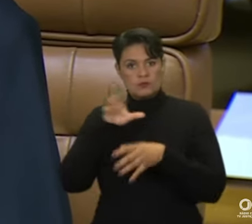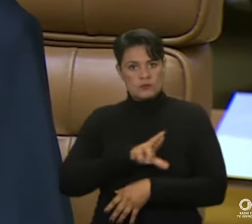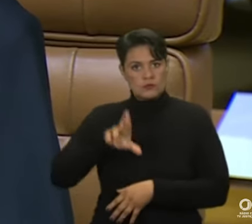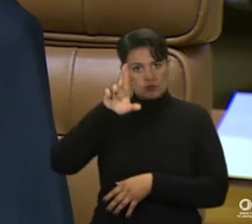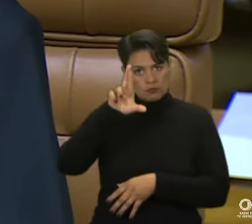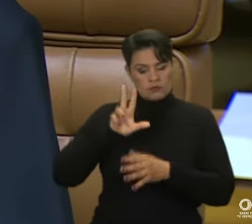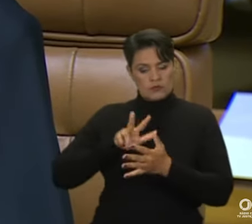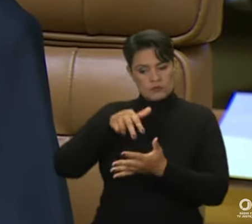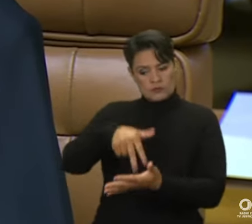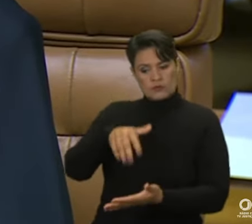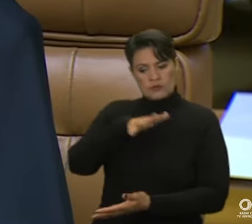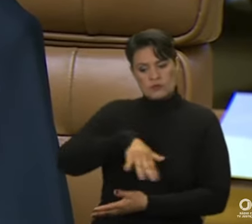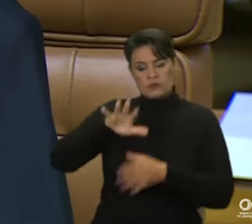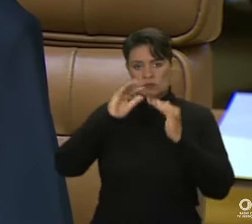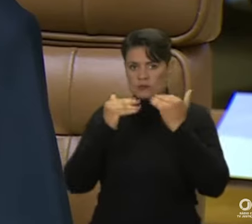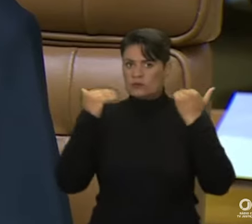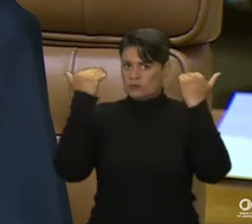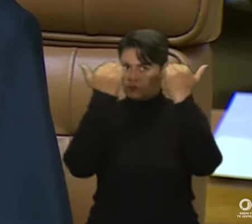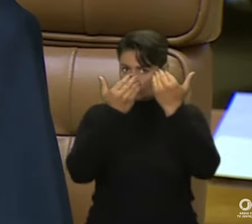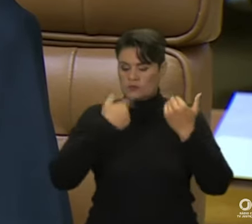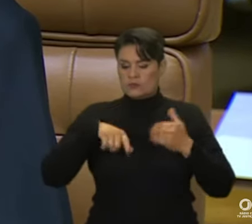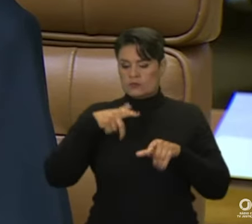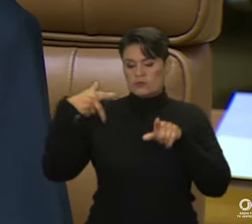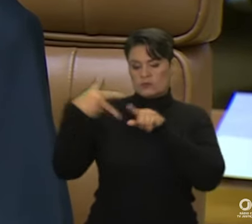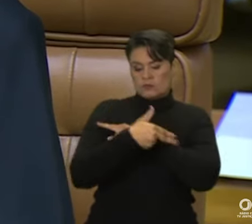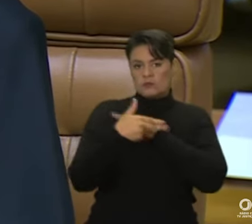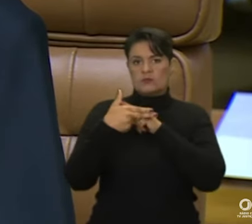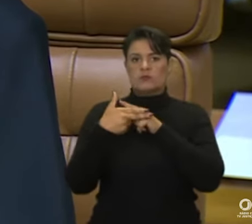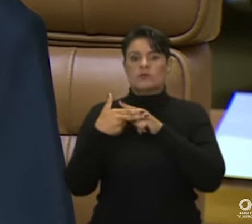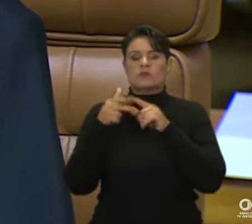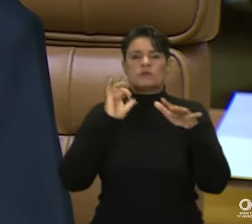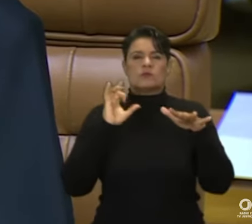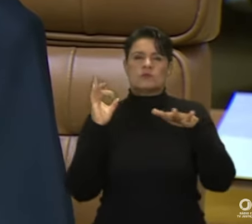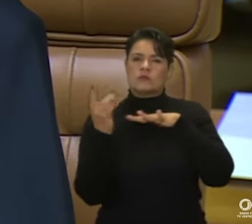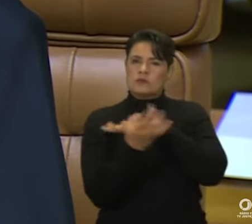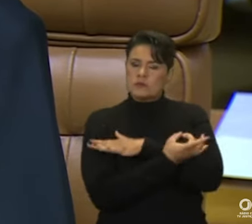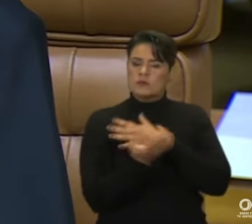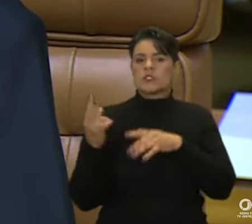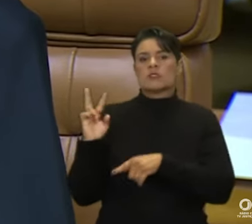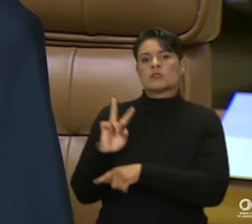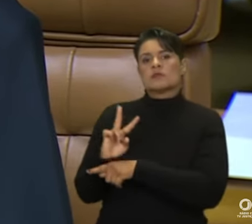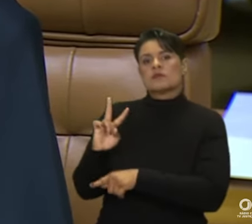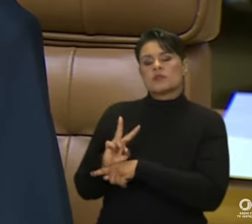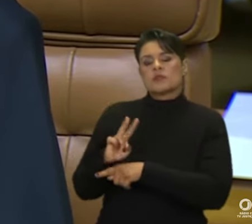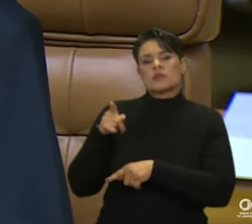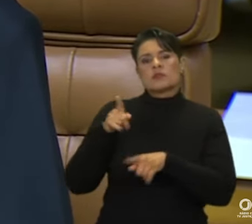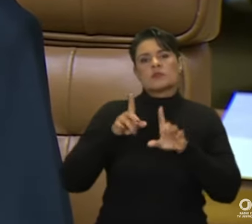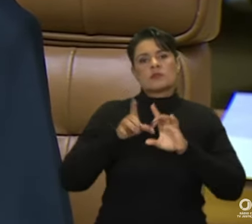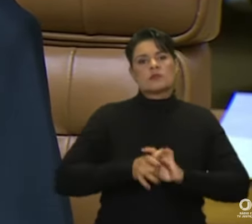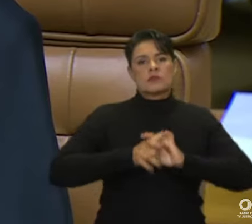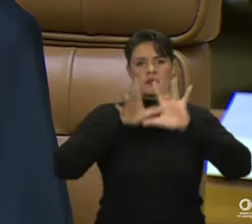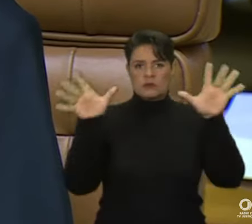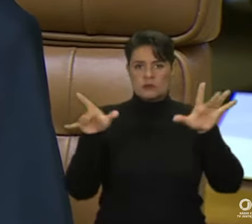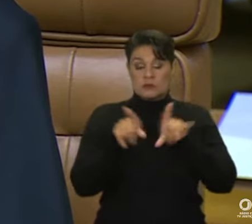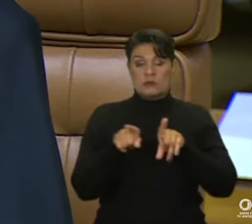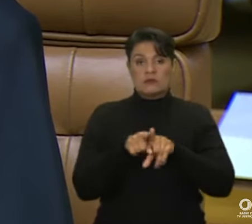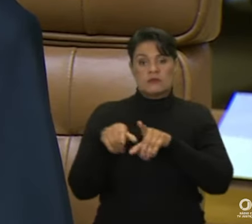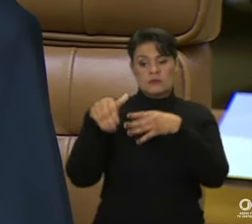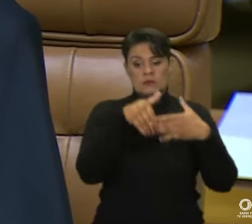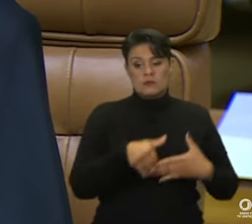Supremo no combate às fake news, na defesa da democracia e da lisura das eleições, tem reacendido e